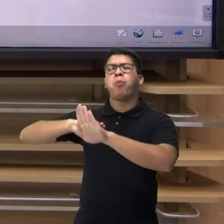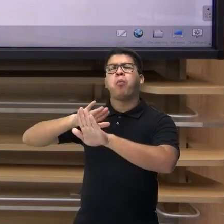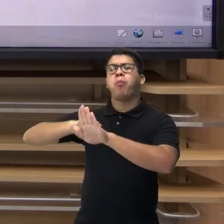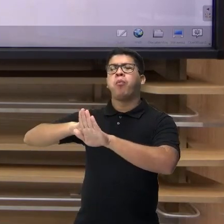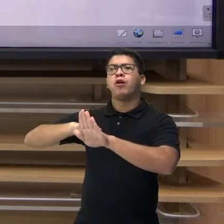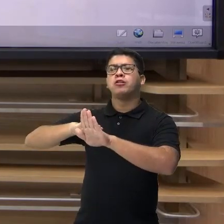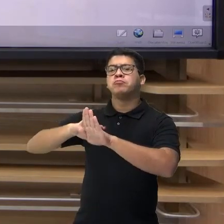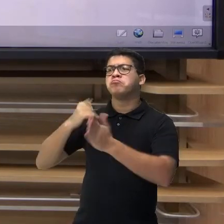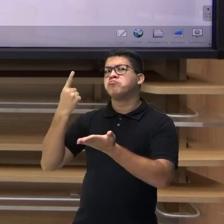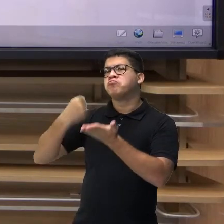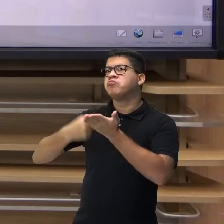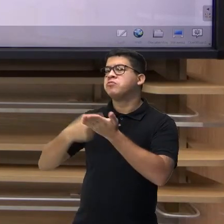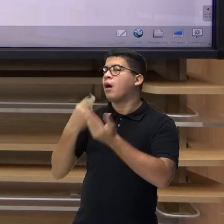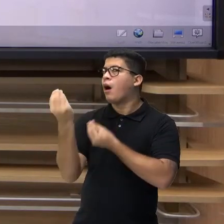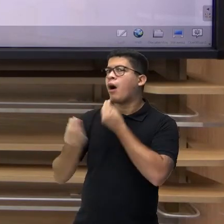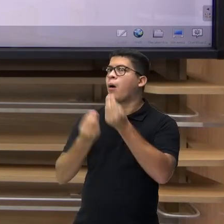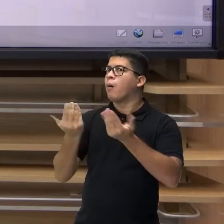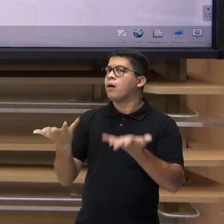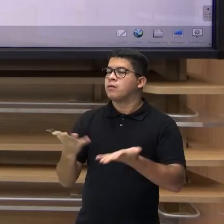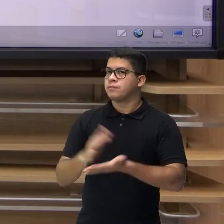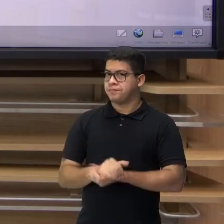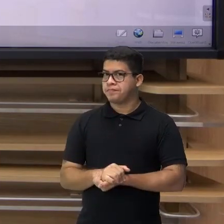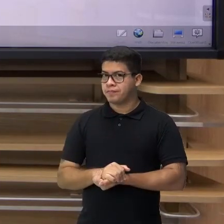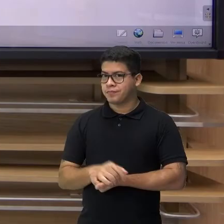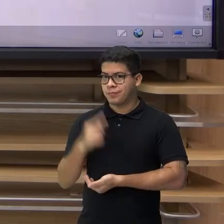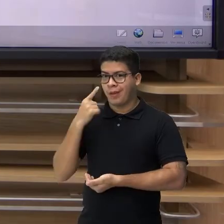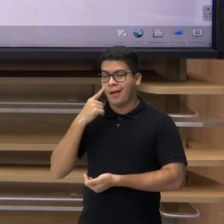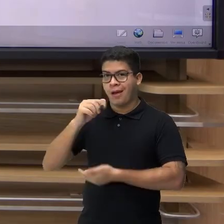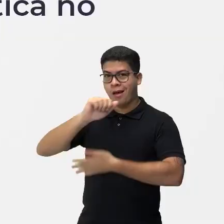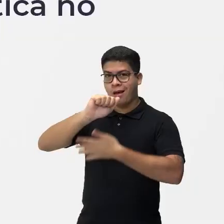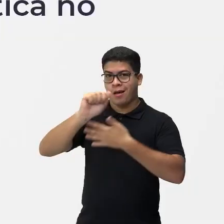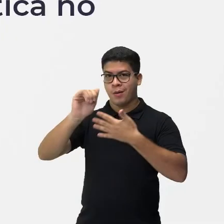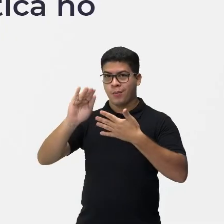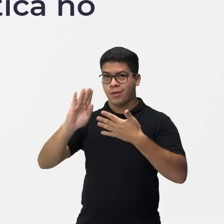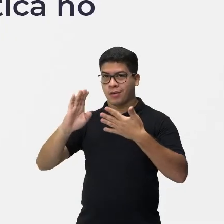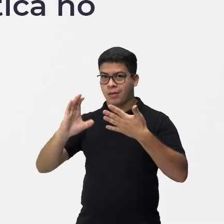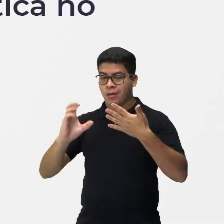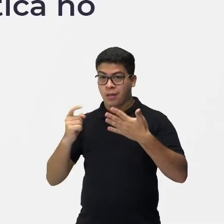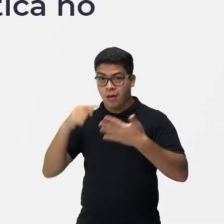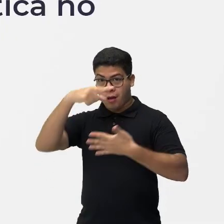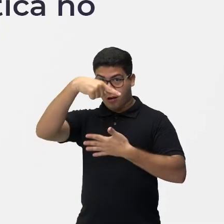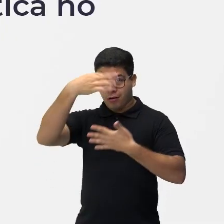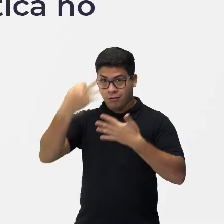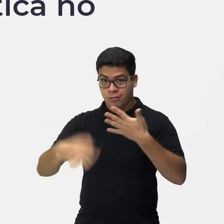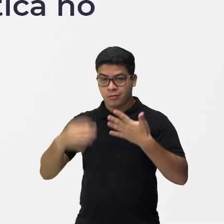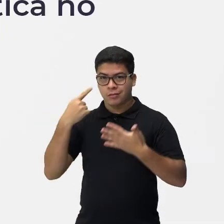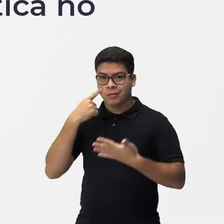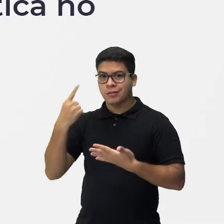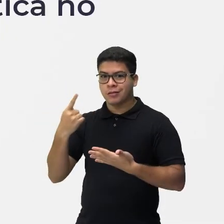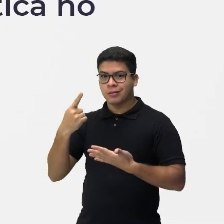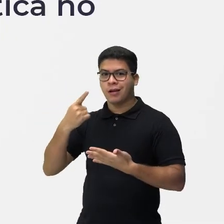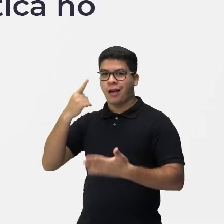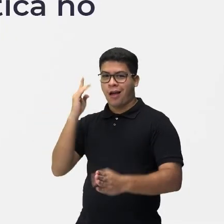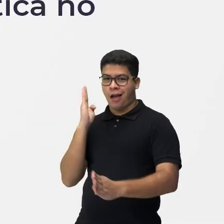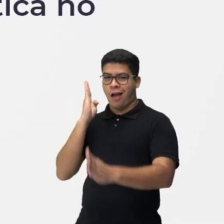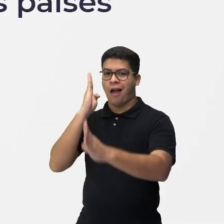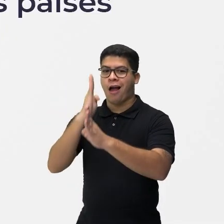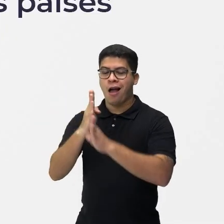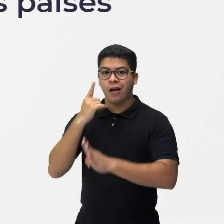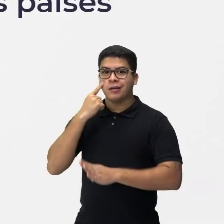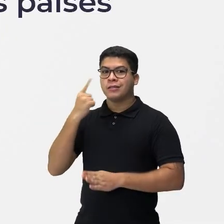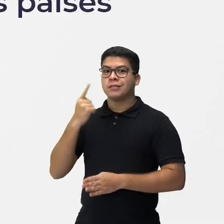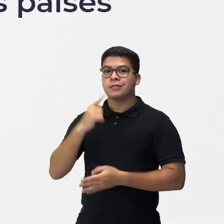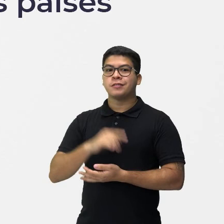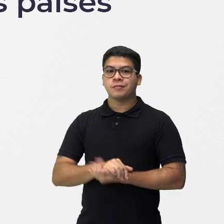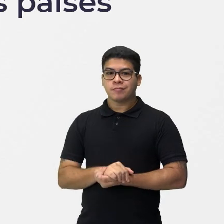e União Soviética? Vamos ver aí as nossas alternativas. E o nosso gabarito já aparece de cara para